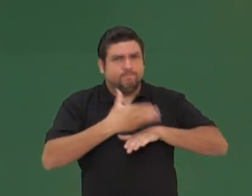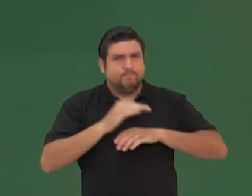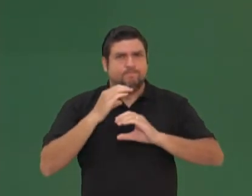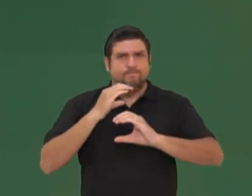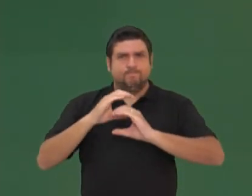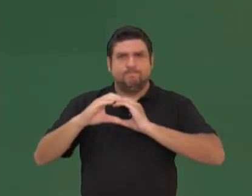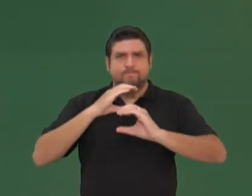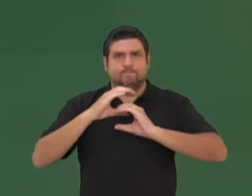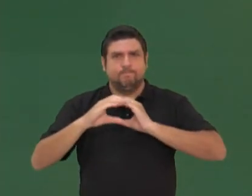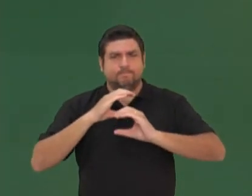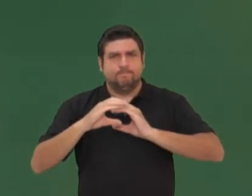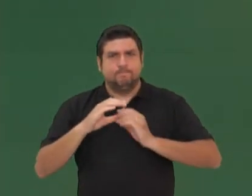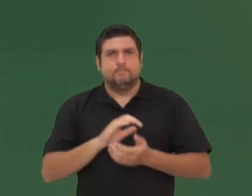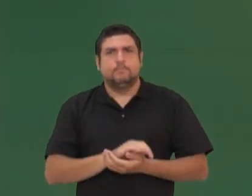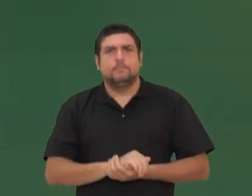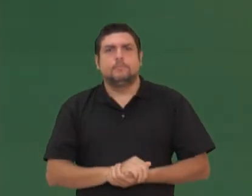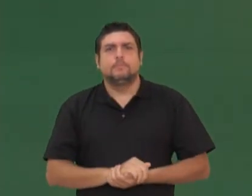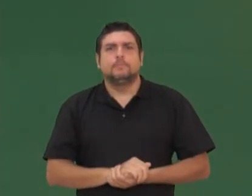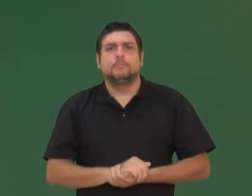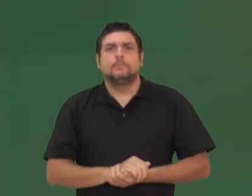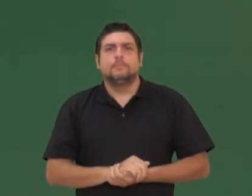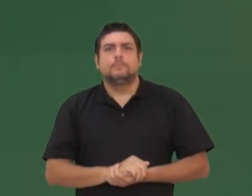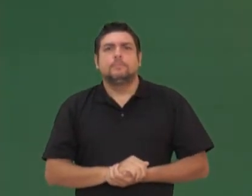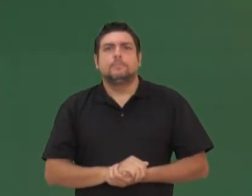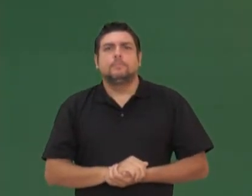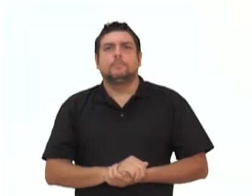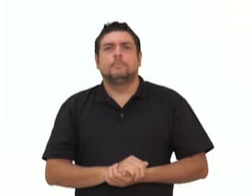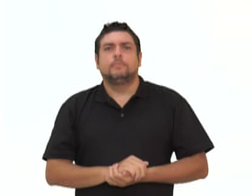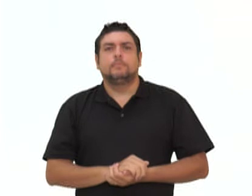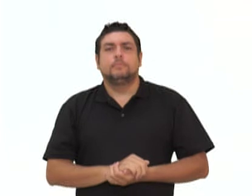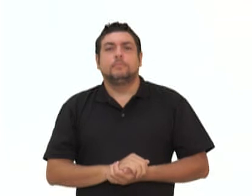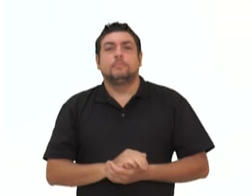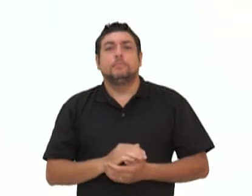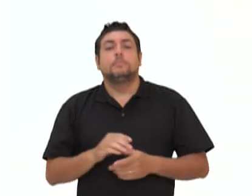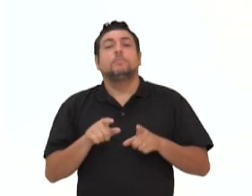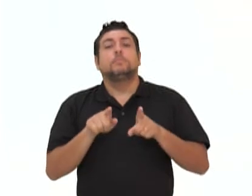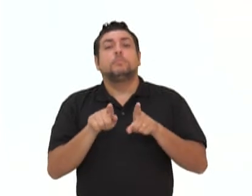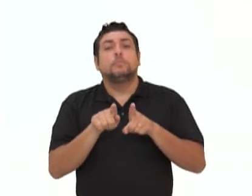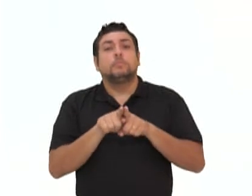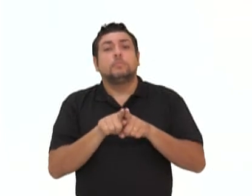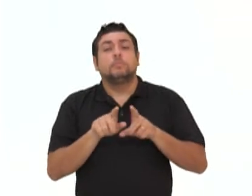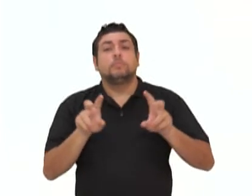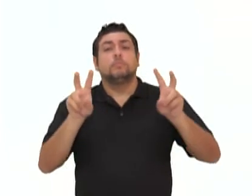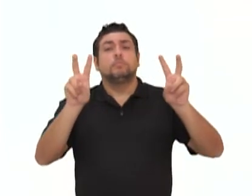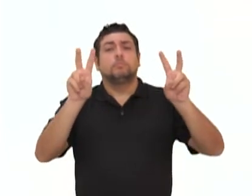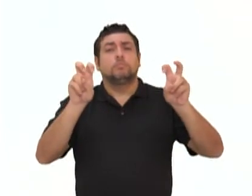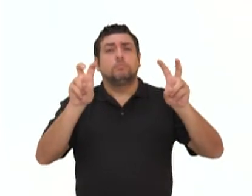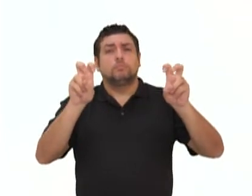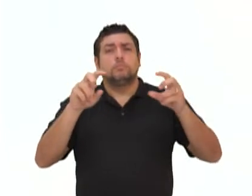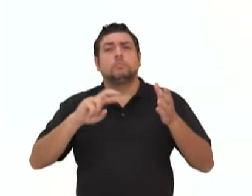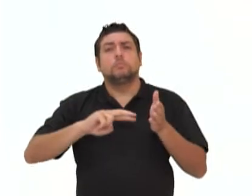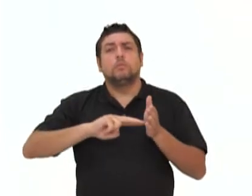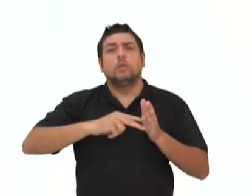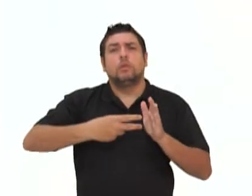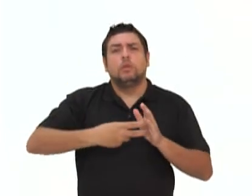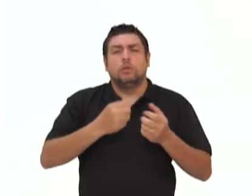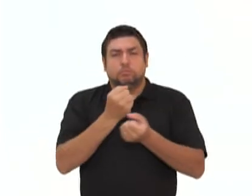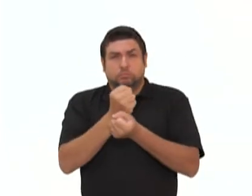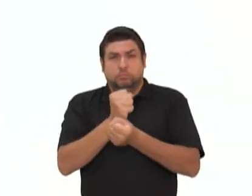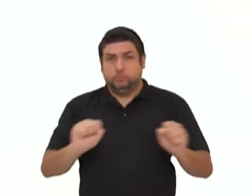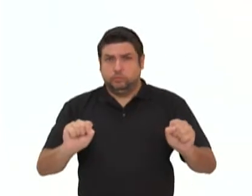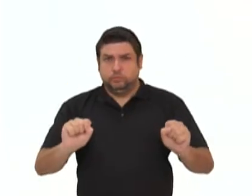A ver o que temos aqui. Um possível titular que nos indica uma condição improvável. Assim